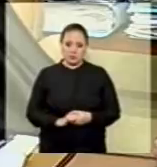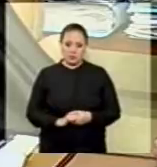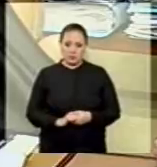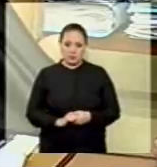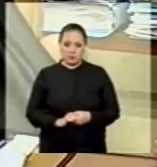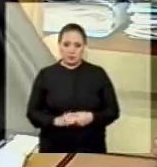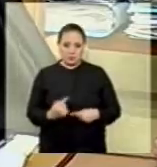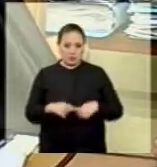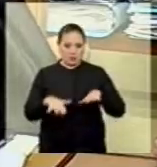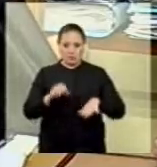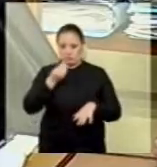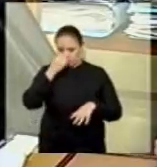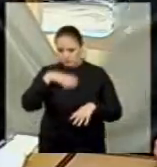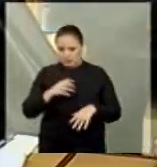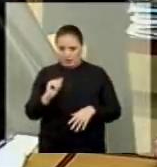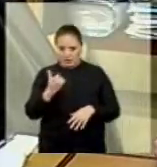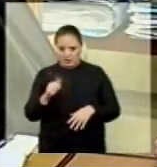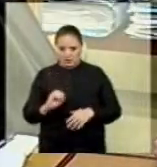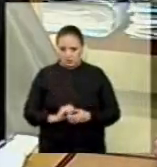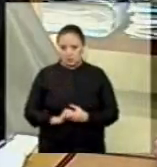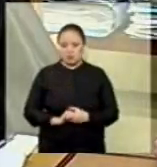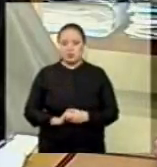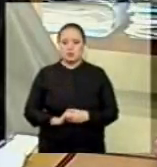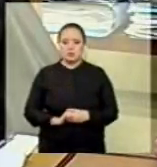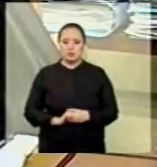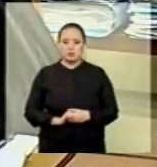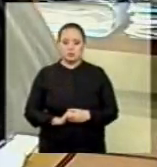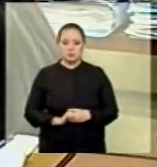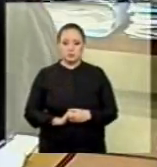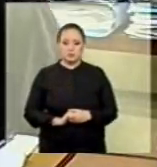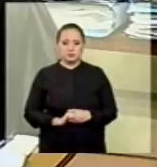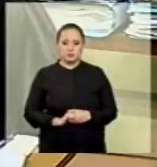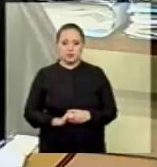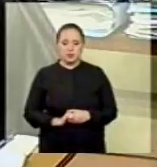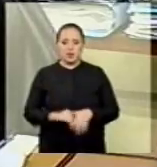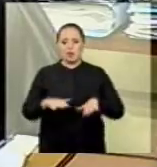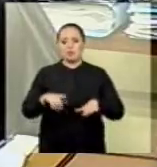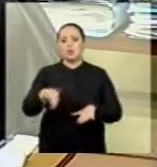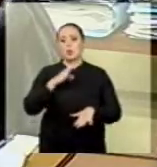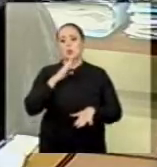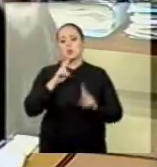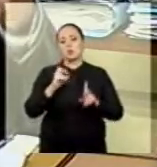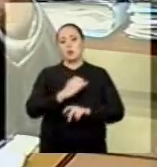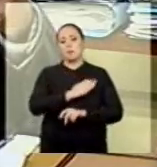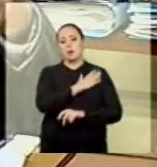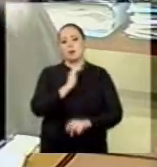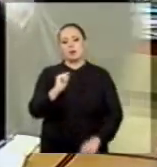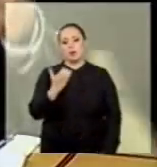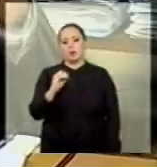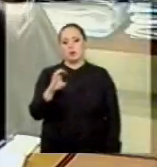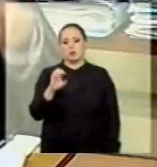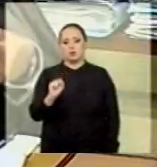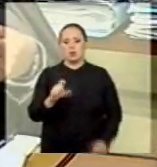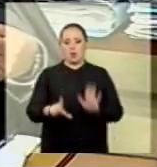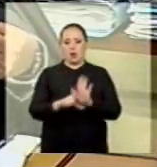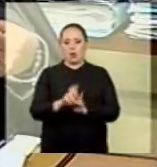banalizam as ações. O problema, Vossa Excelência, tem ouvido, certamente, dos militares em relação às ações de lei e ordem no